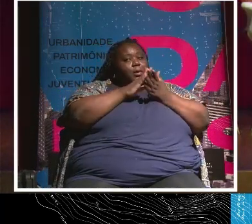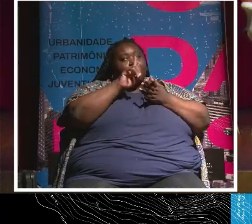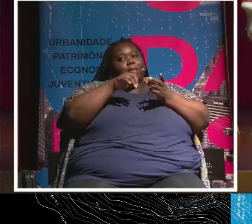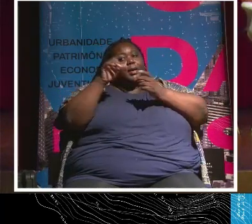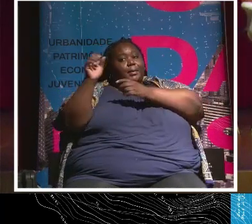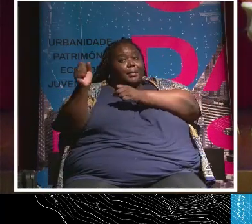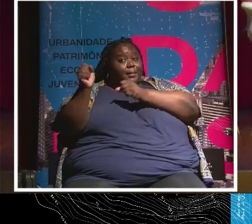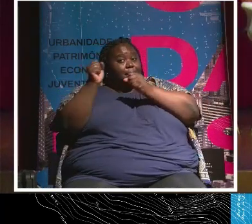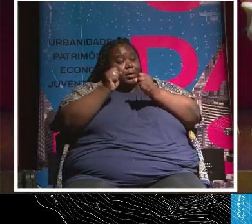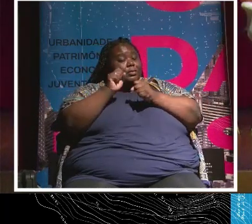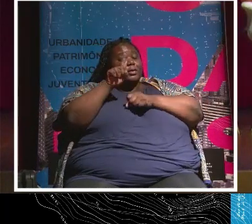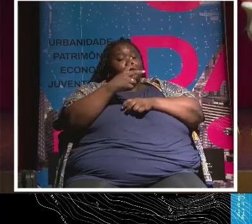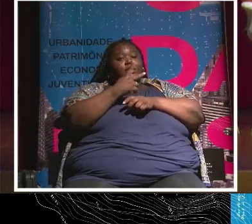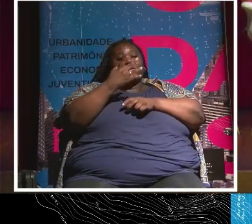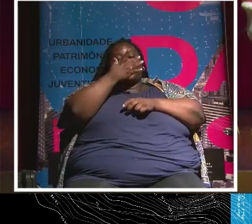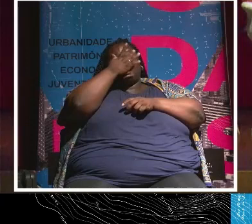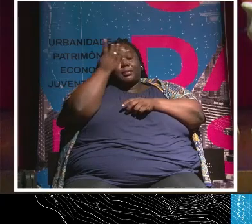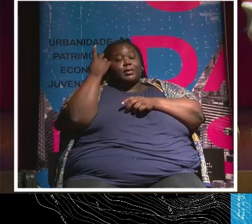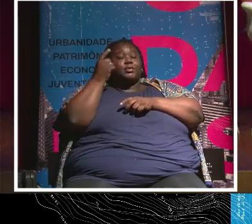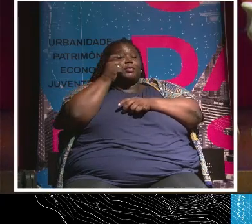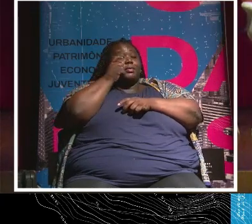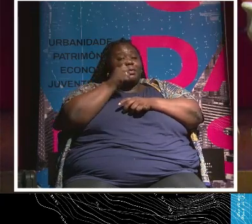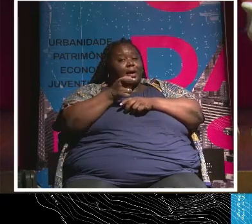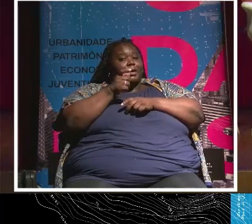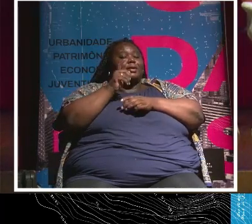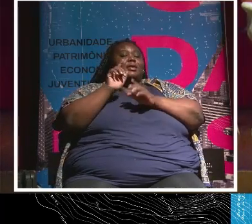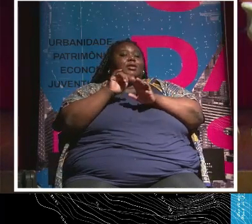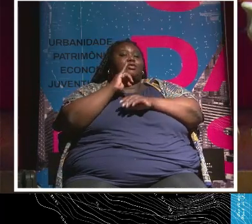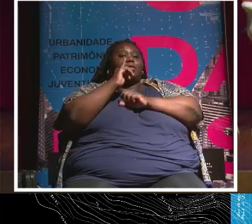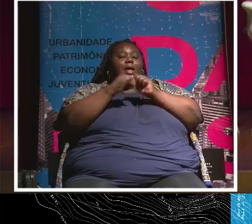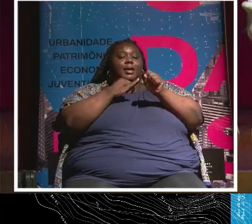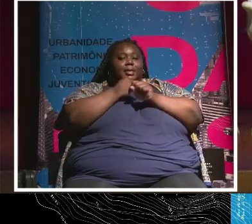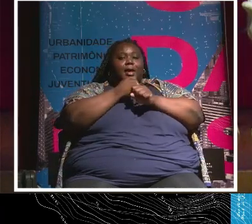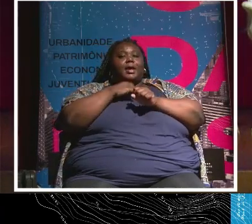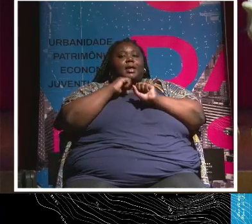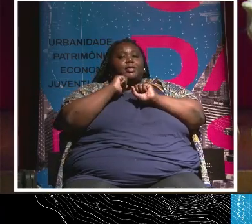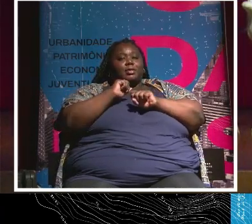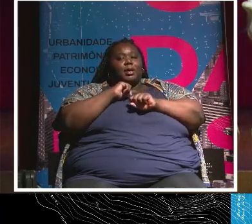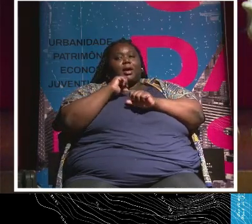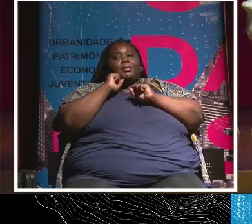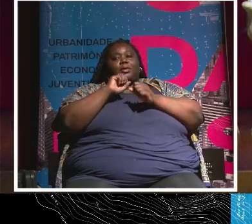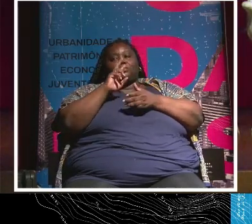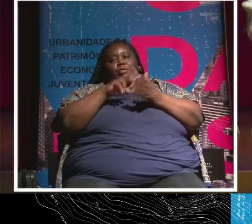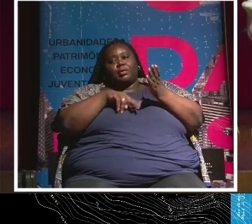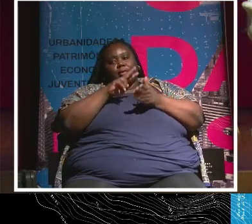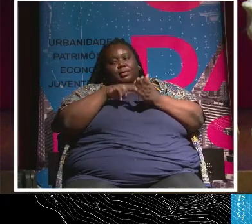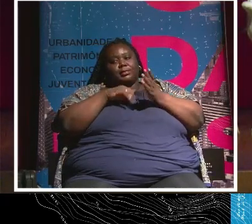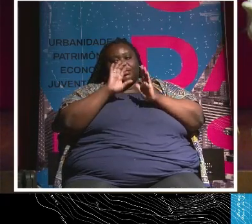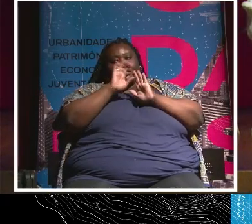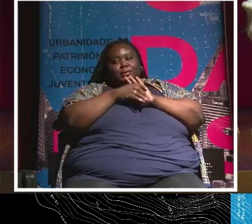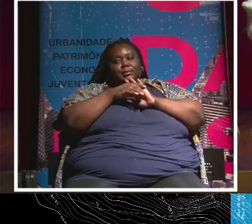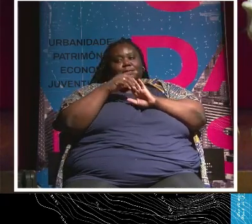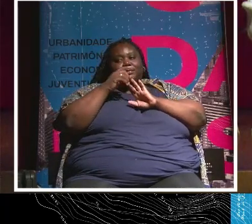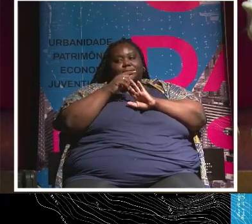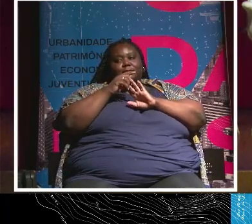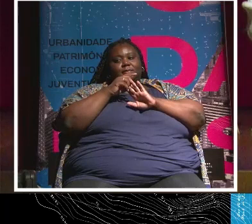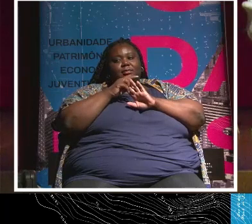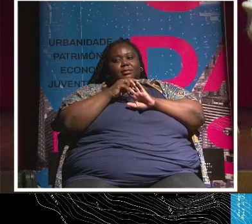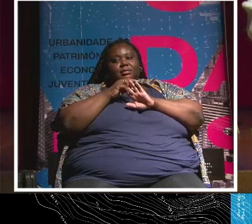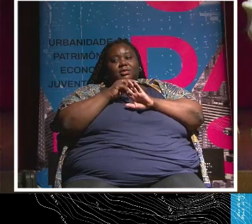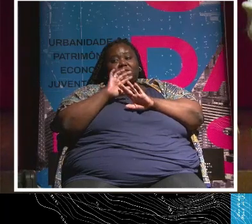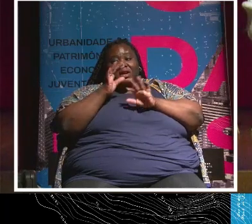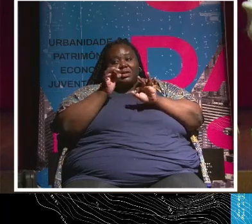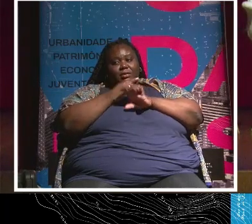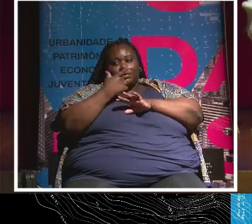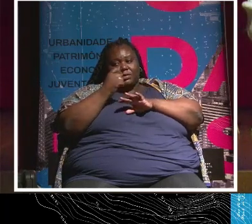pessoas muito interessantes. Abre o site lá, que vocês vão ler, vão adorar. Eles estão trabalhando com um conceito muito interessante que dialoga com